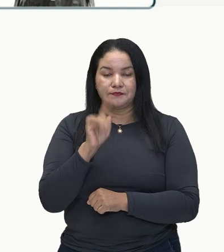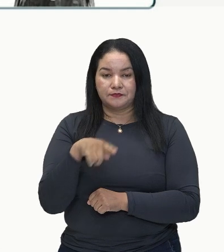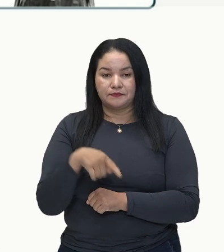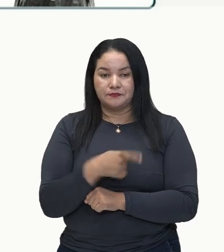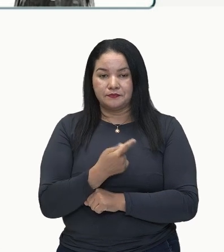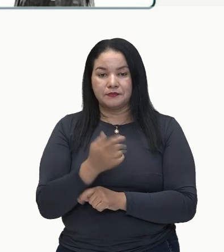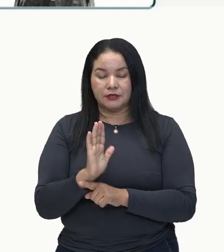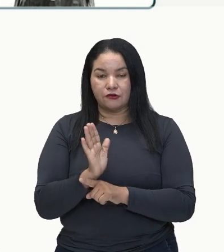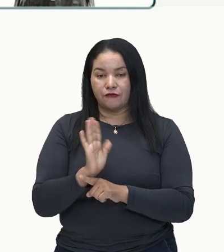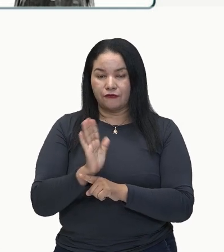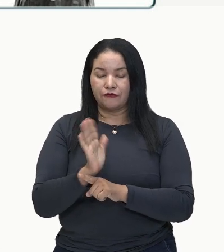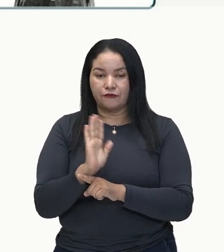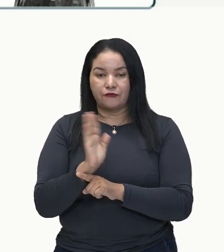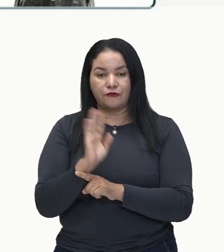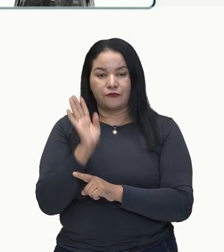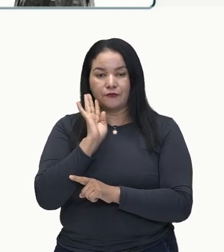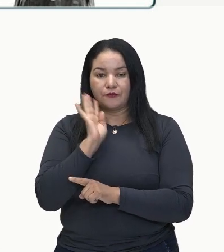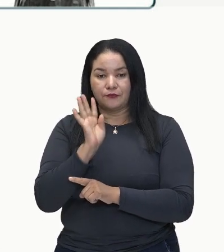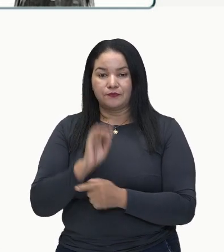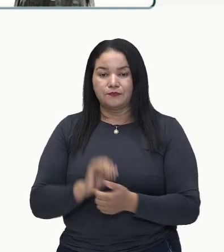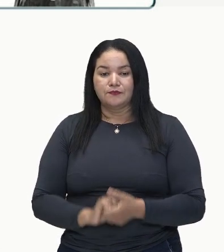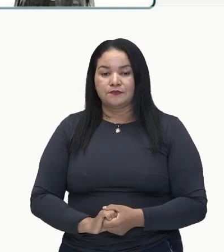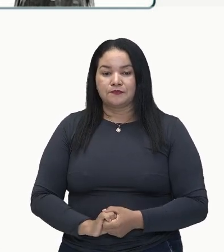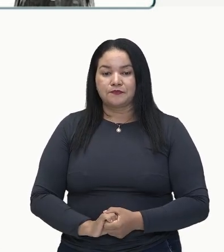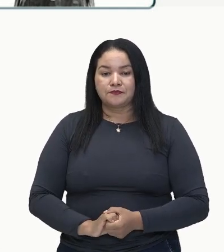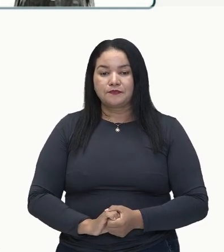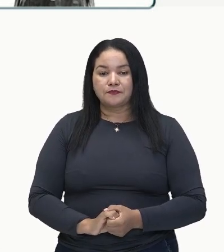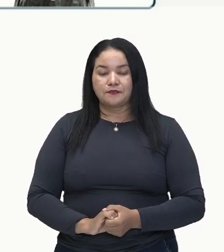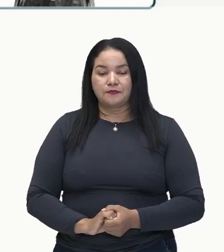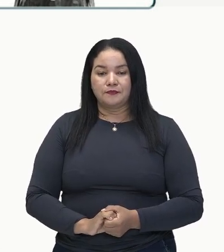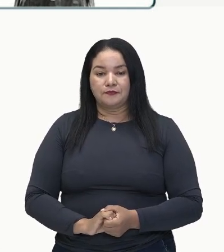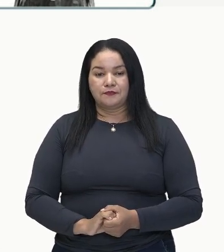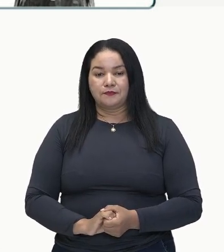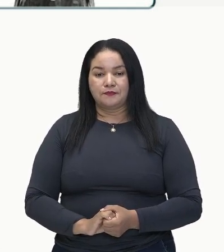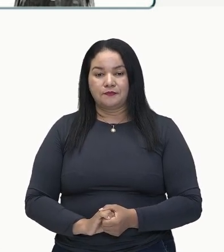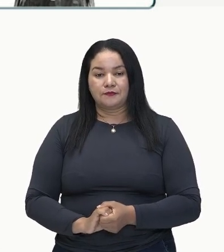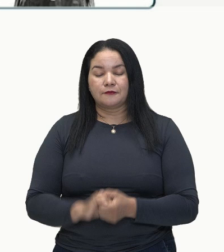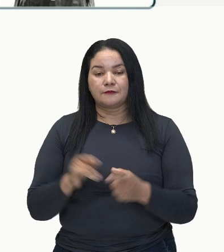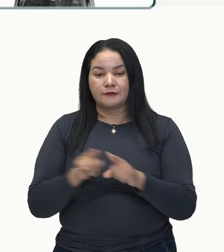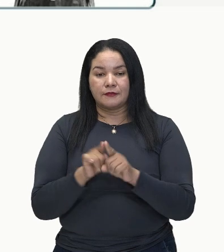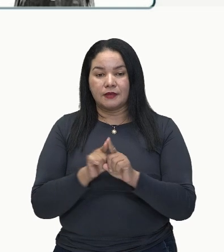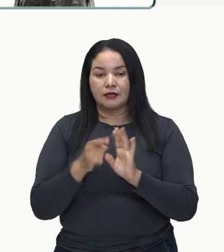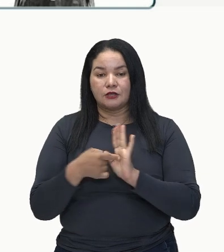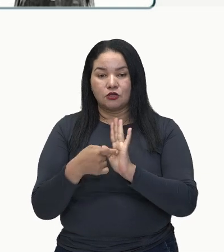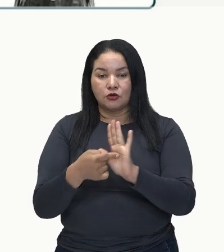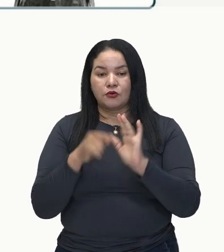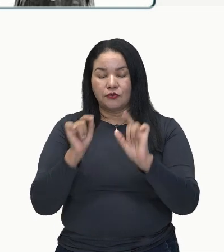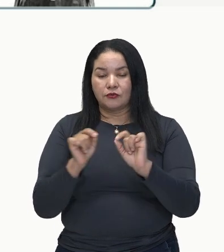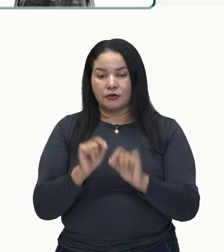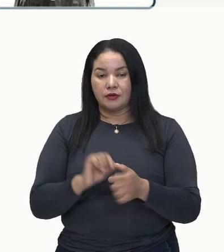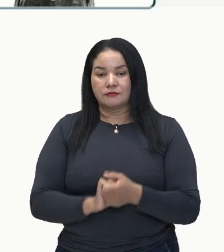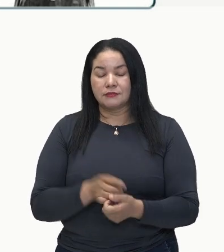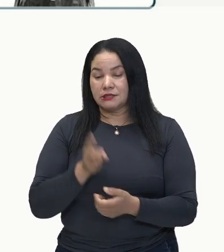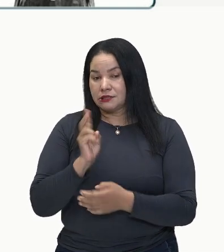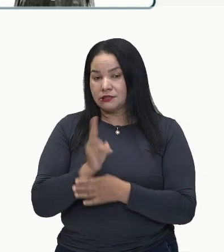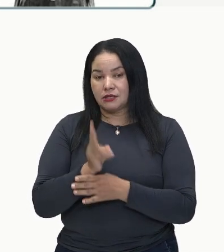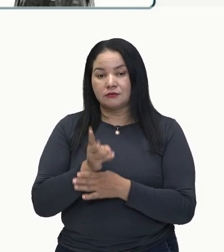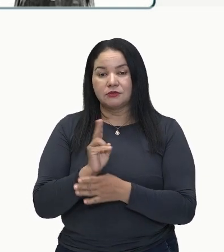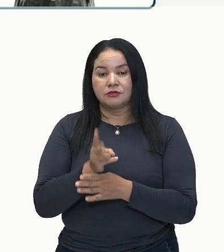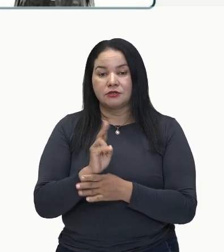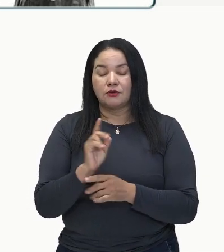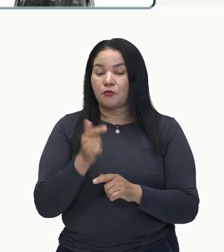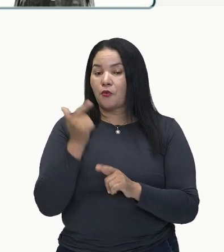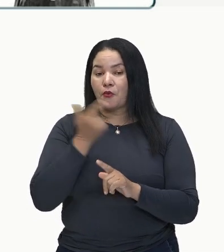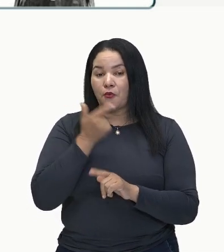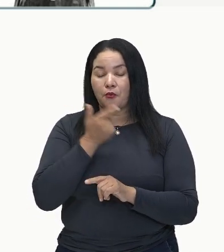Muito bom esse filme. Olha só, então ele apresentou aí, com frequência a dupla recorre ao humor negro, Fargo